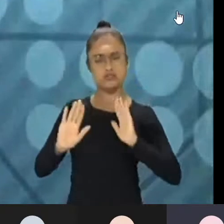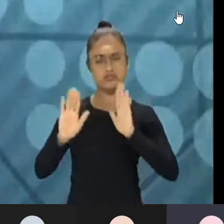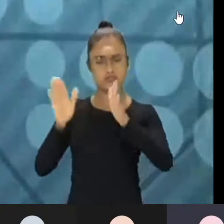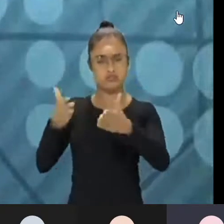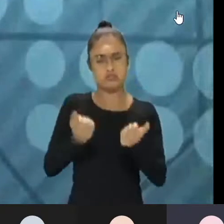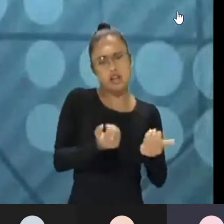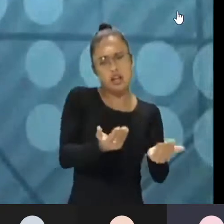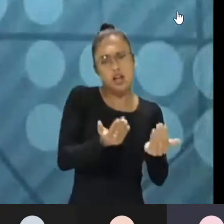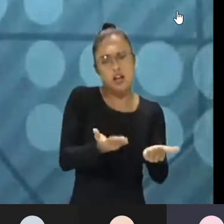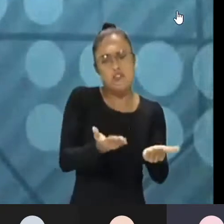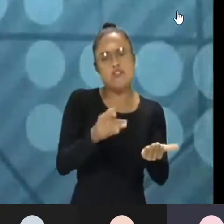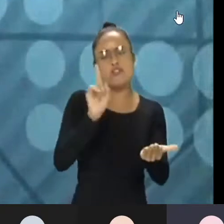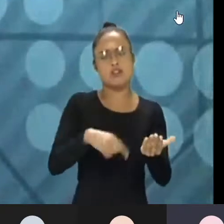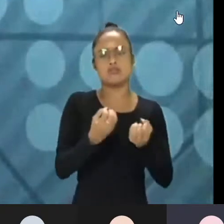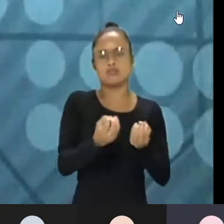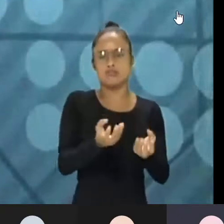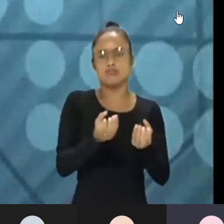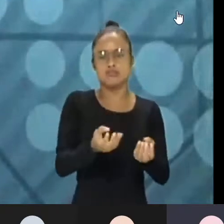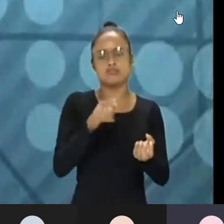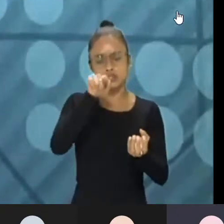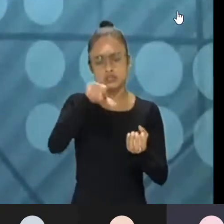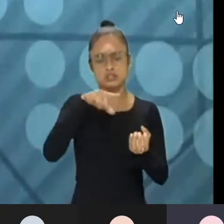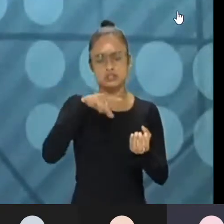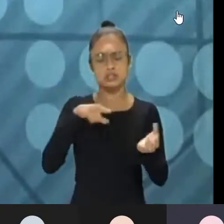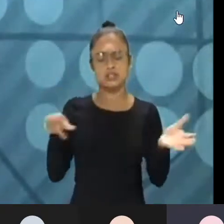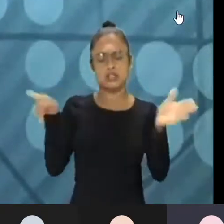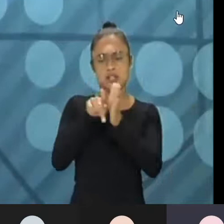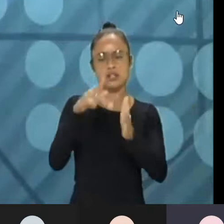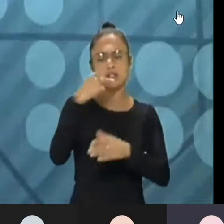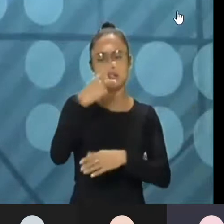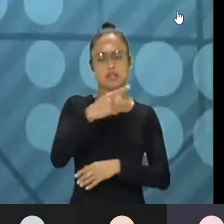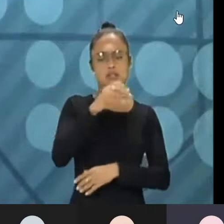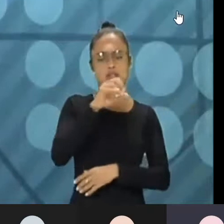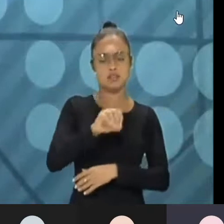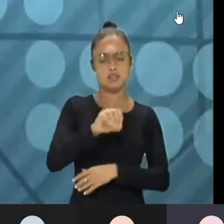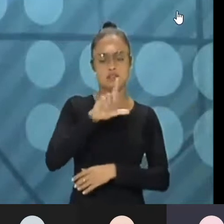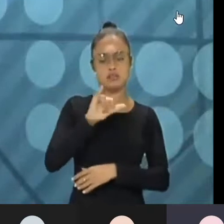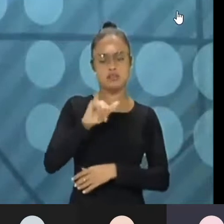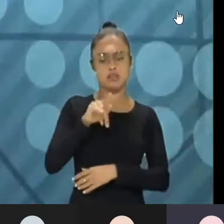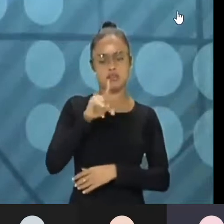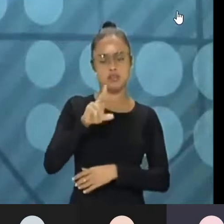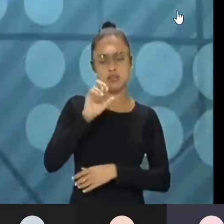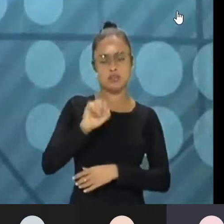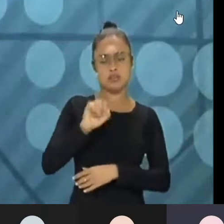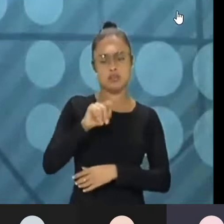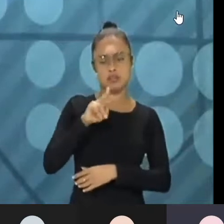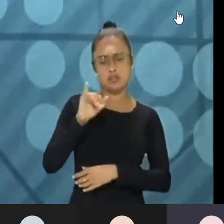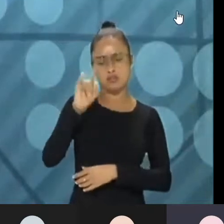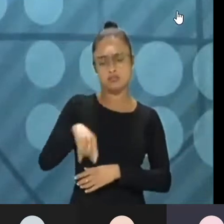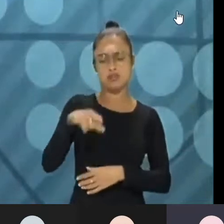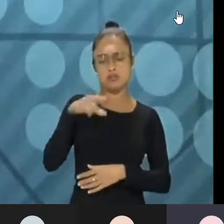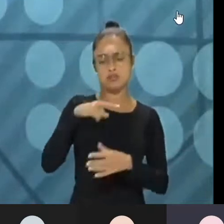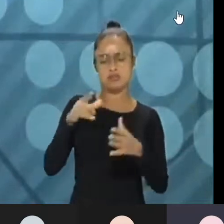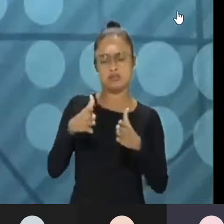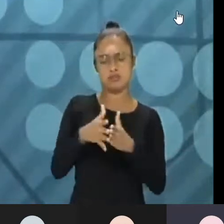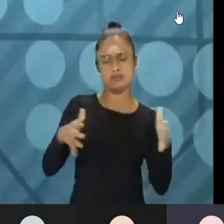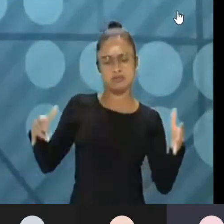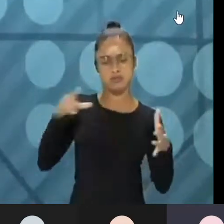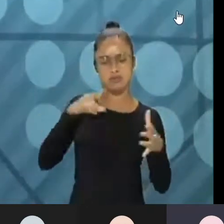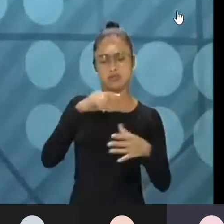dos aplicativos, por meio, então, do Polipro, você vai planificar. Então, você já vai ter uma noção dos volumes, dos